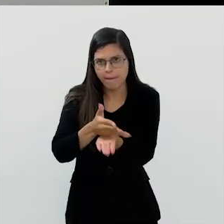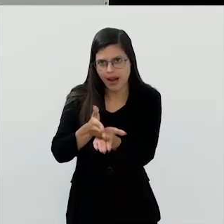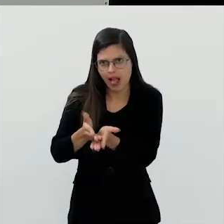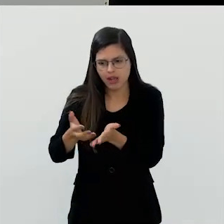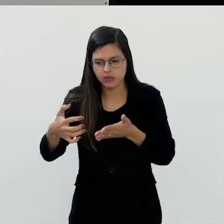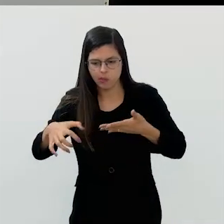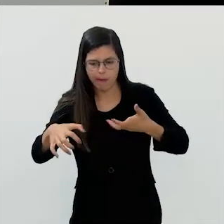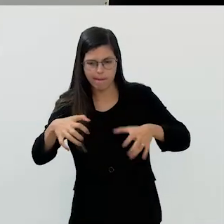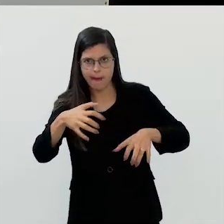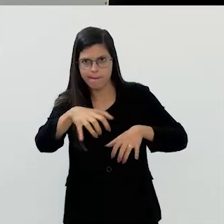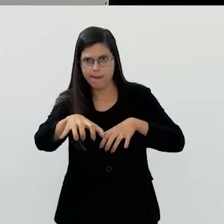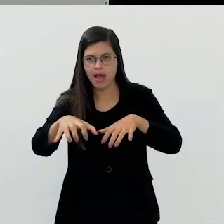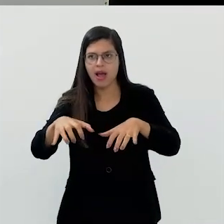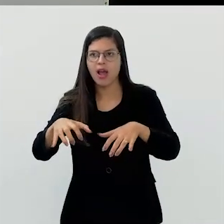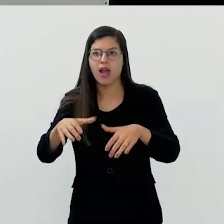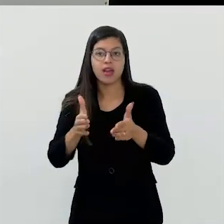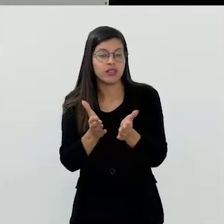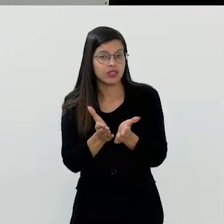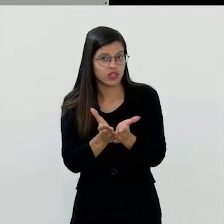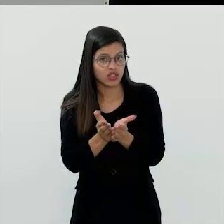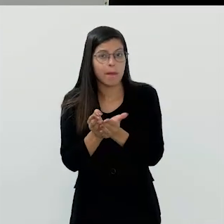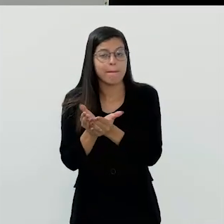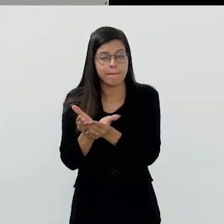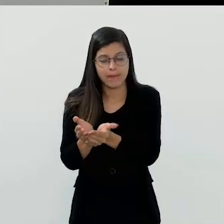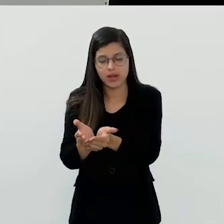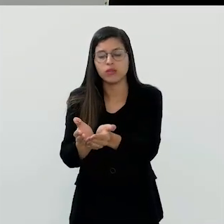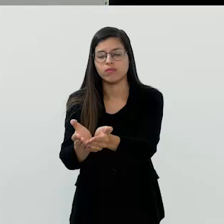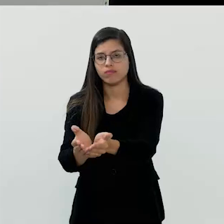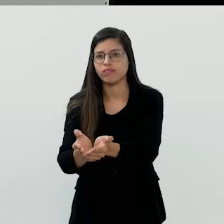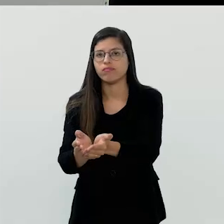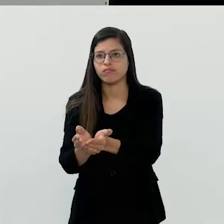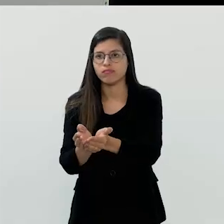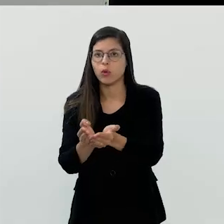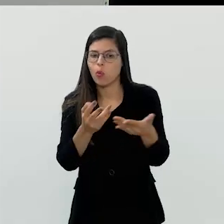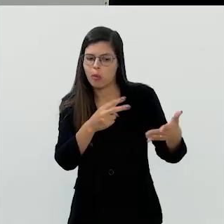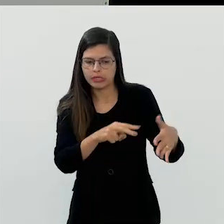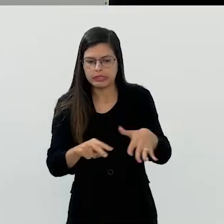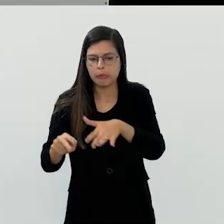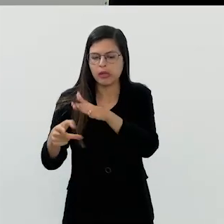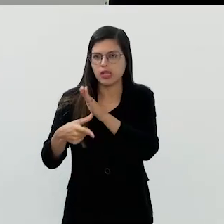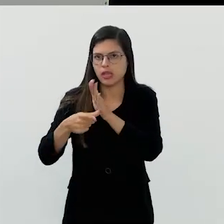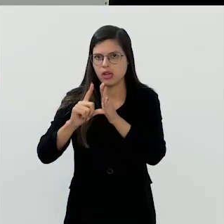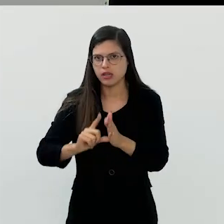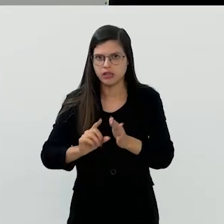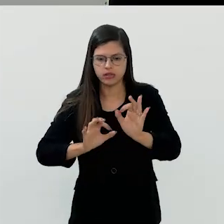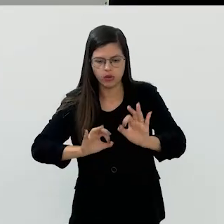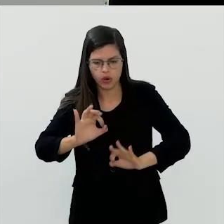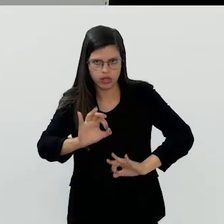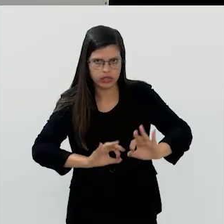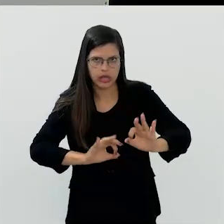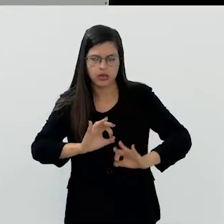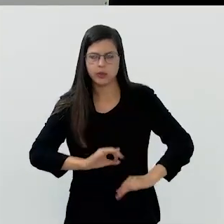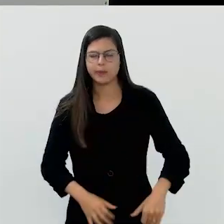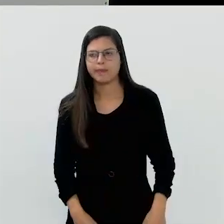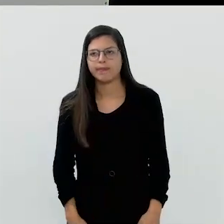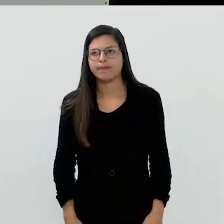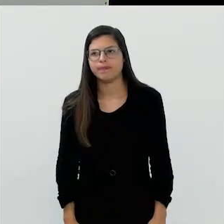E vai tudo desmontado. Vai de balsa, né? Você chega de balsa, né? Aí ele chega uma semana antes para poder ser montado.